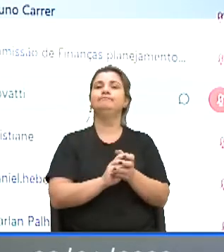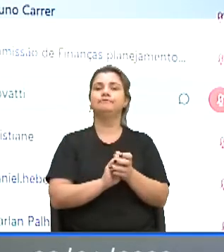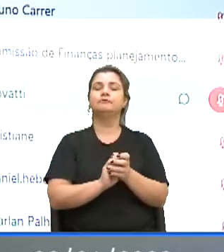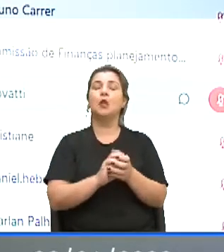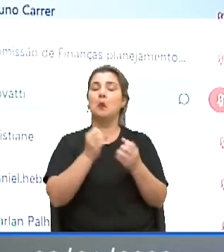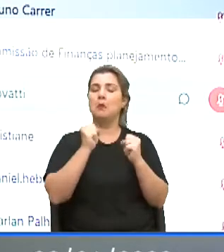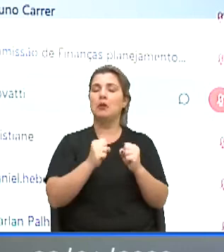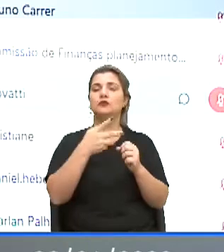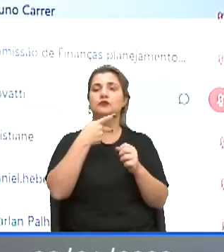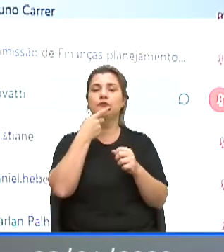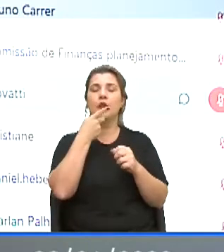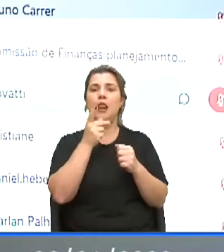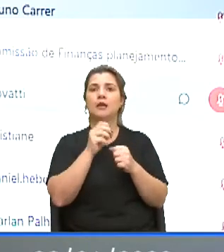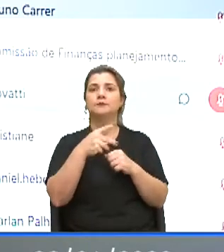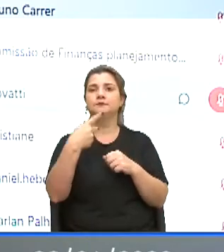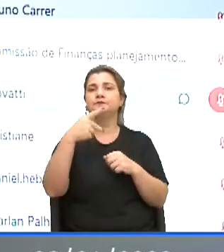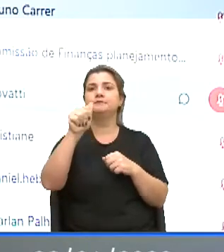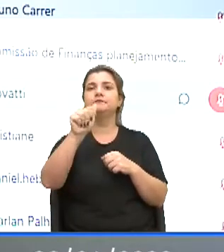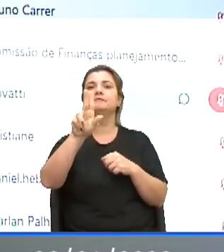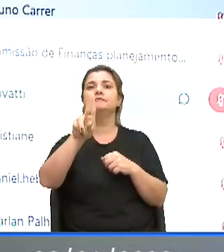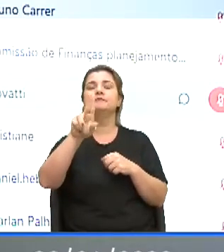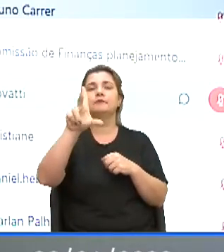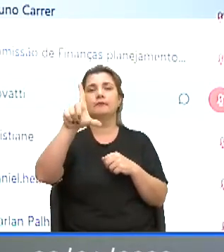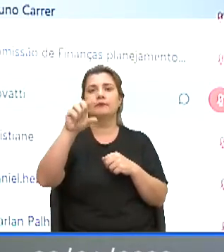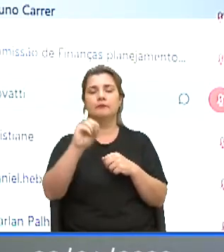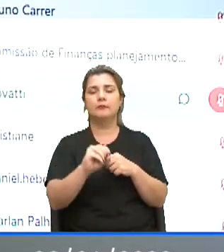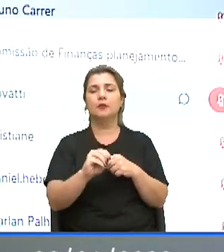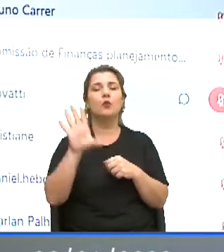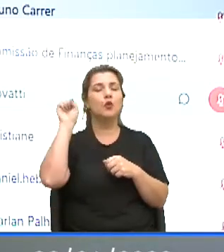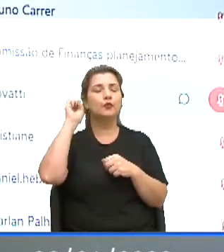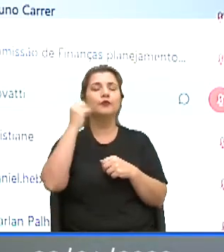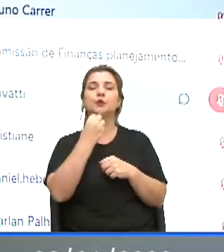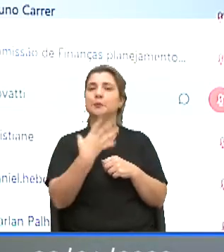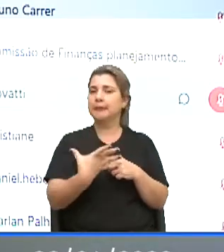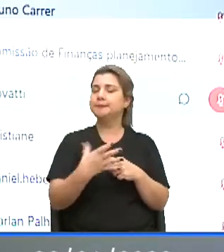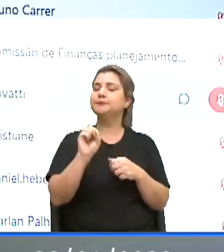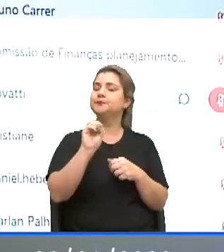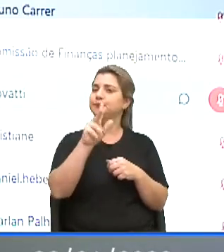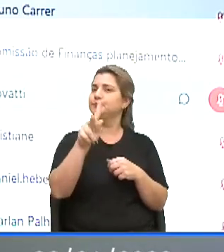falar, Paulo. Tá. Estão todos me ouvindo bem, então? Sim. Tá.